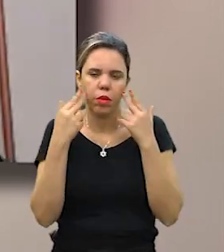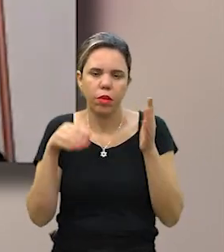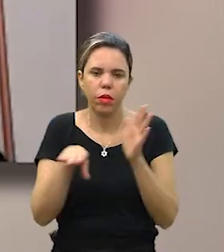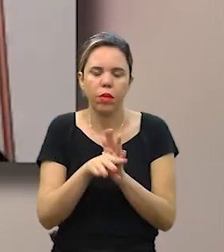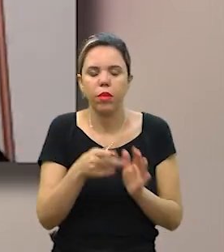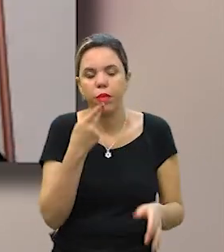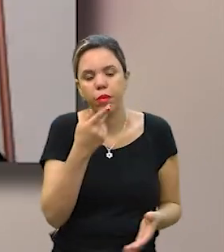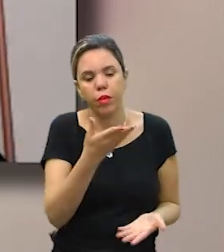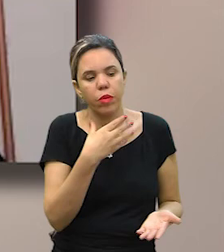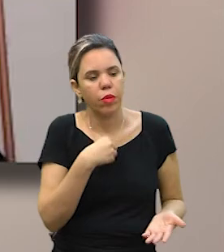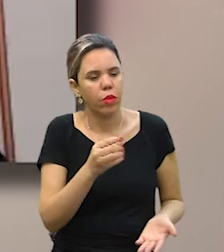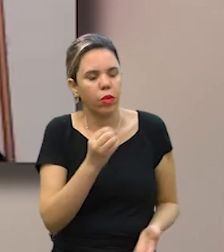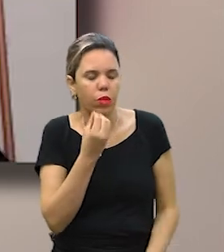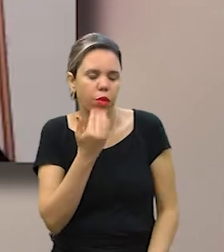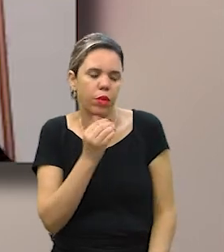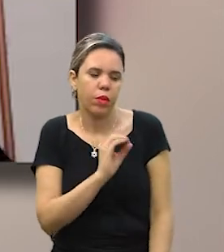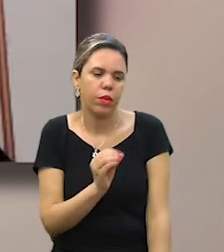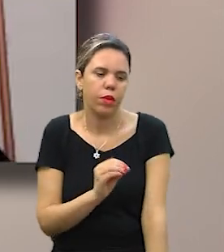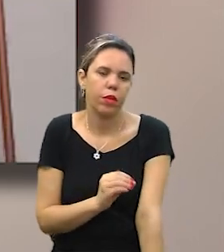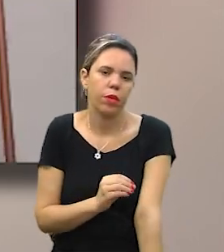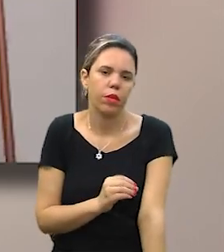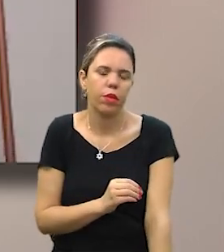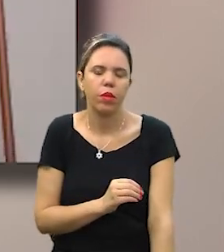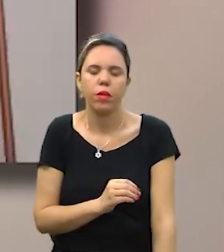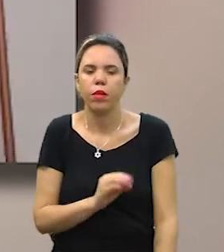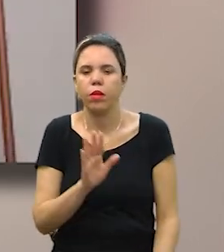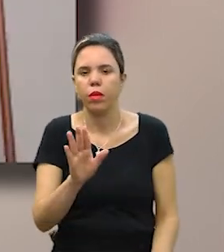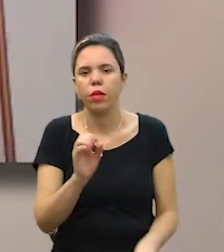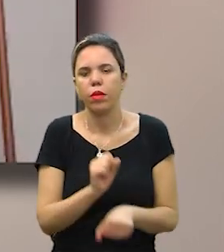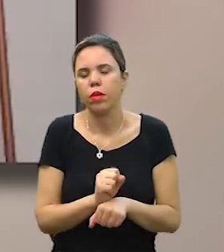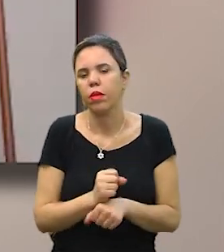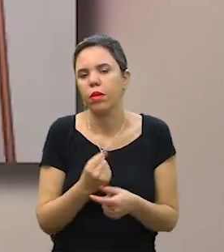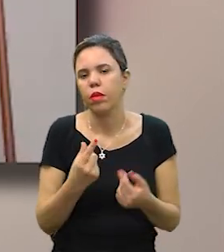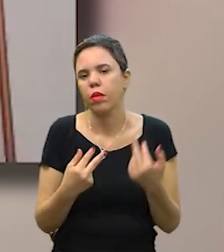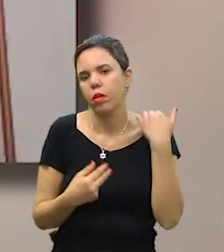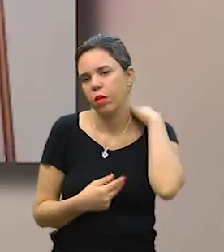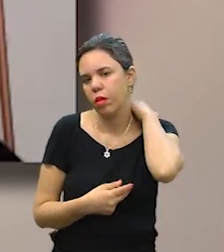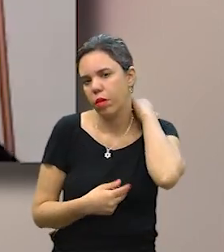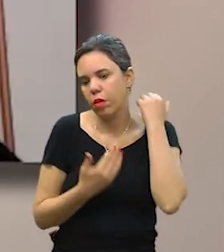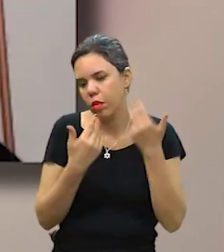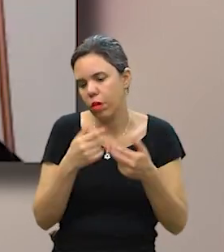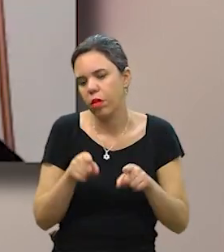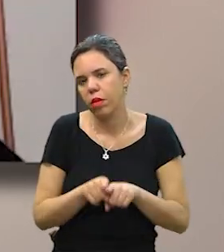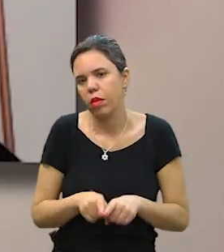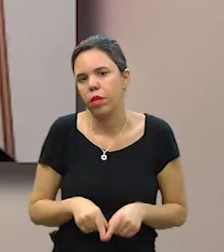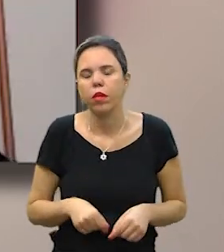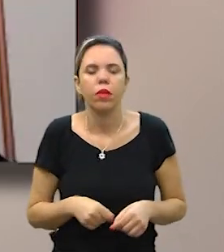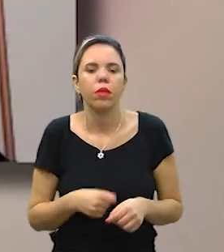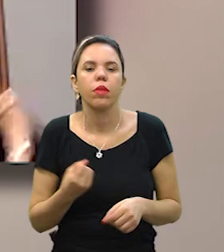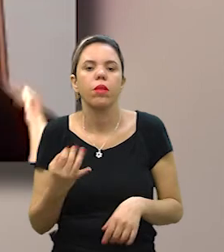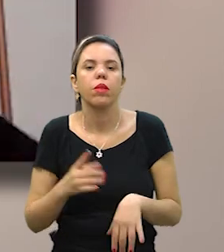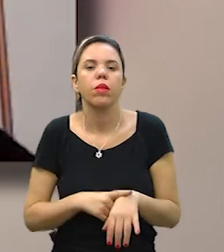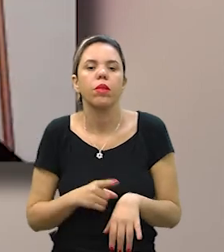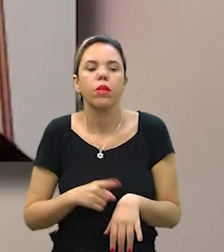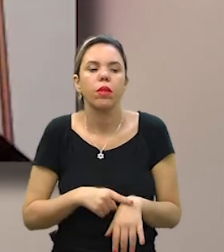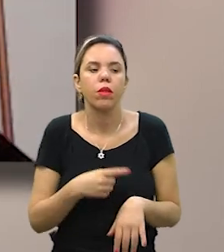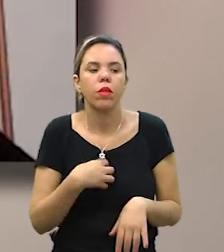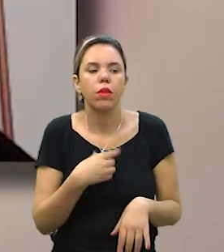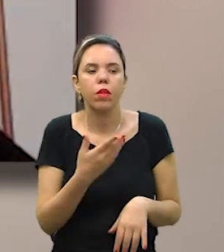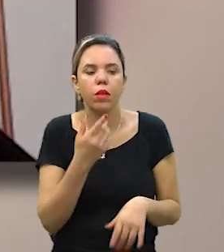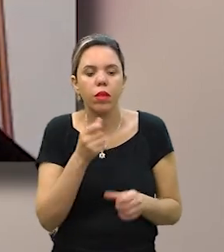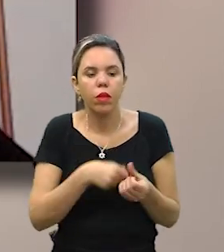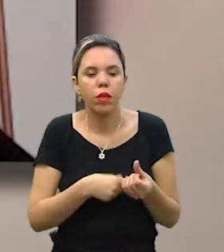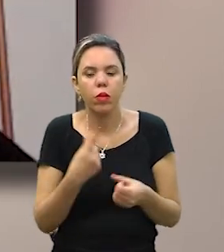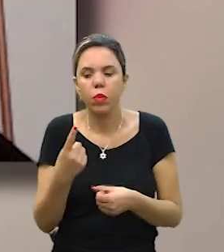comum chegar e falar: doutora, meu filho não come. Peraí, alguma coisa ele come, né? Quanto tempo tá